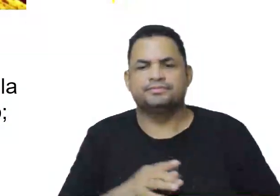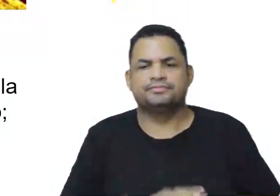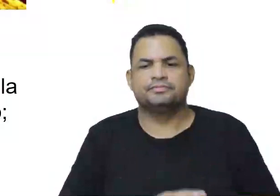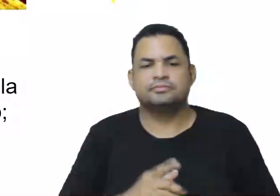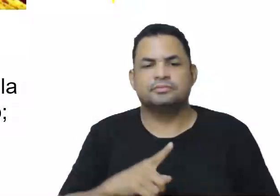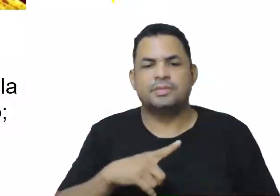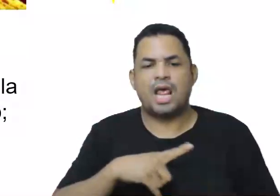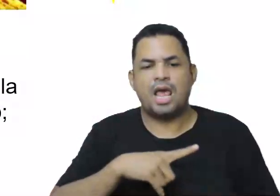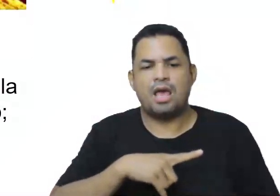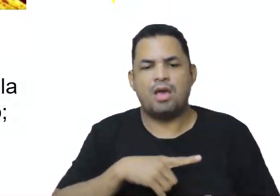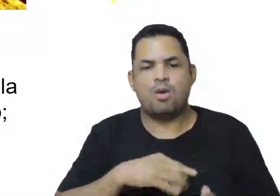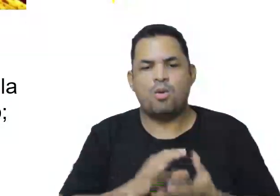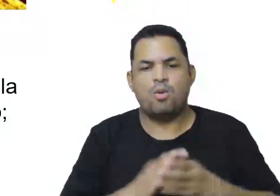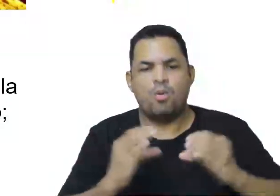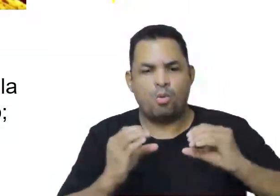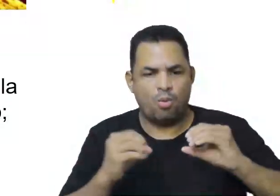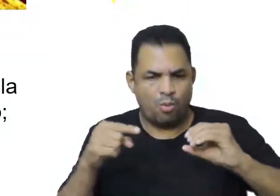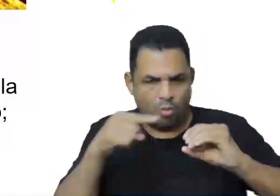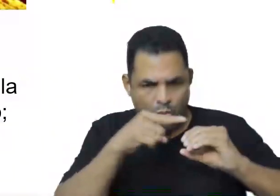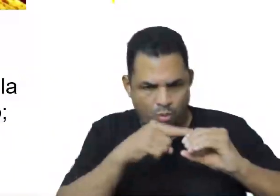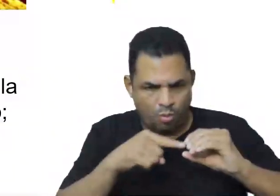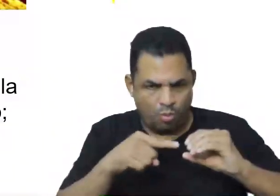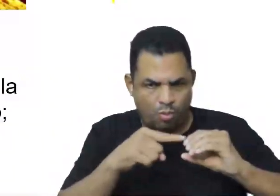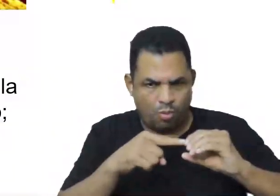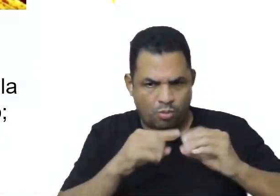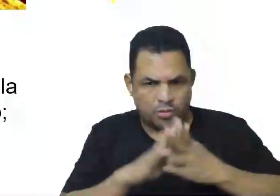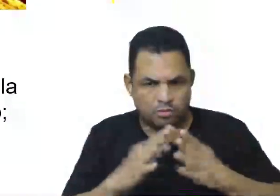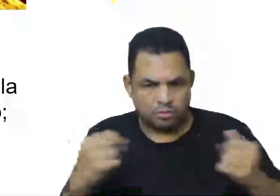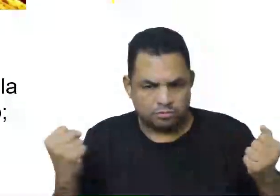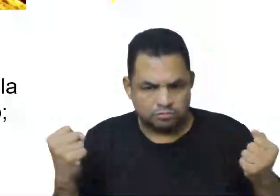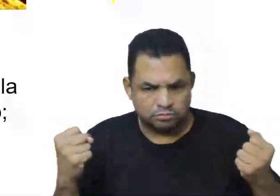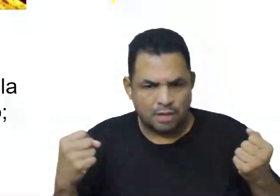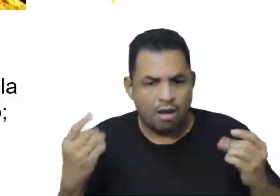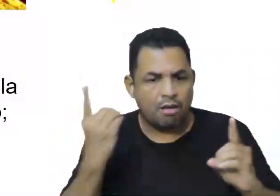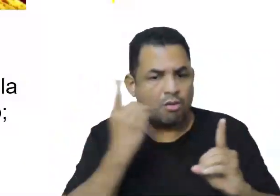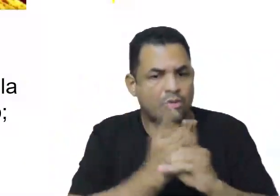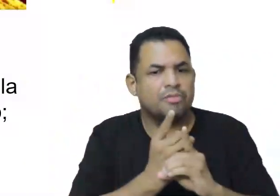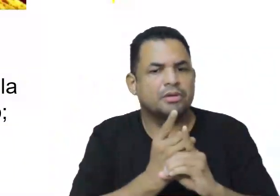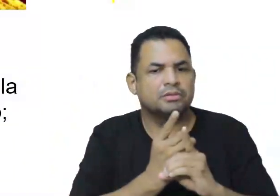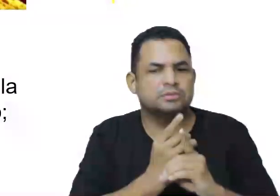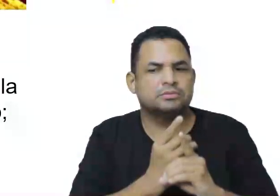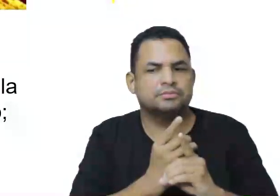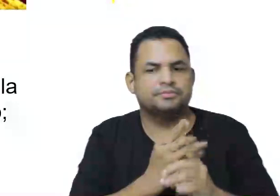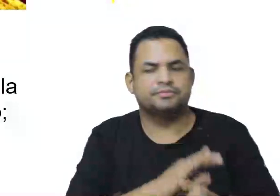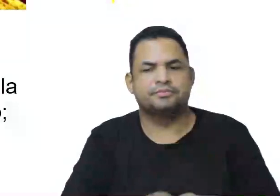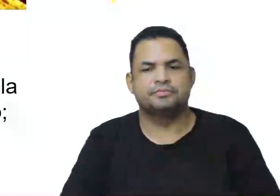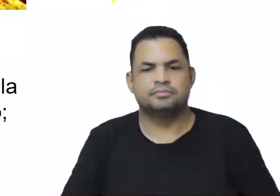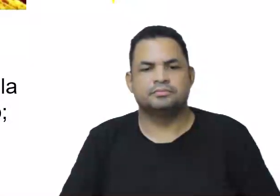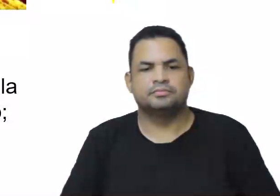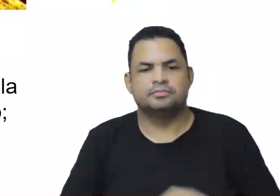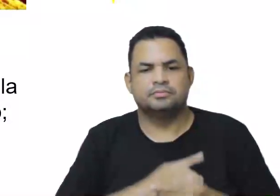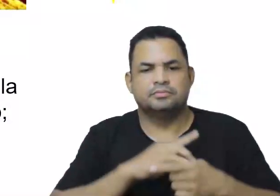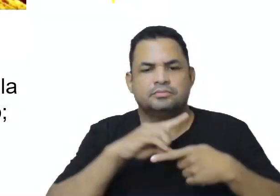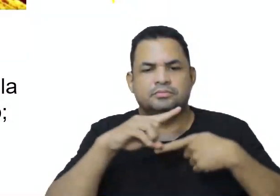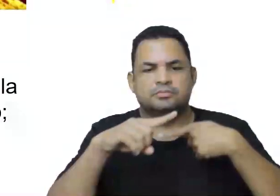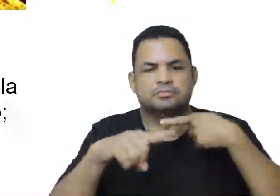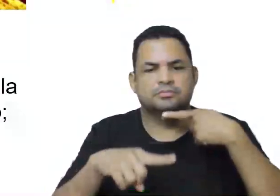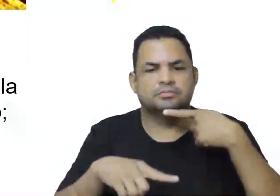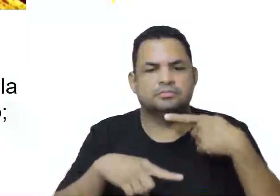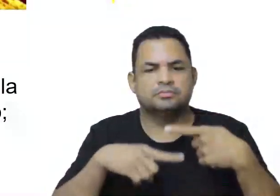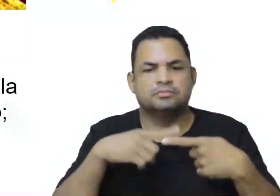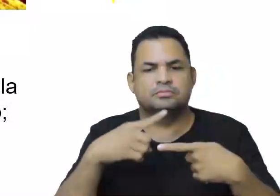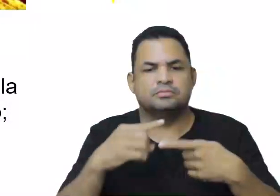vai estar o óvulo. Então, eles acabam se encontrando ali, tá? Então, ó, depois que ele